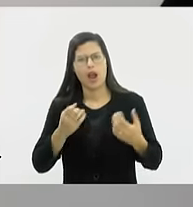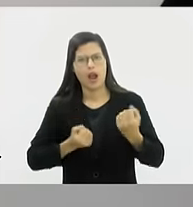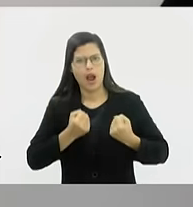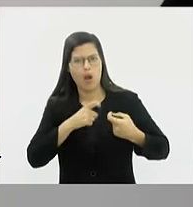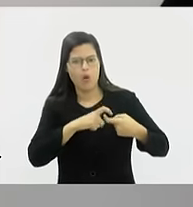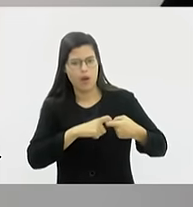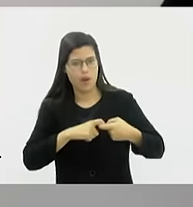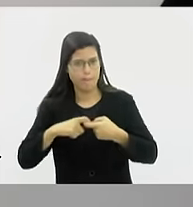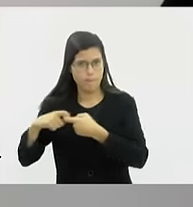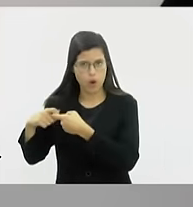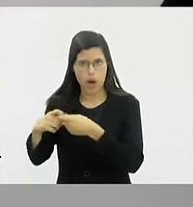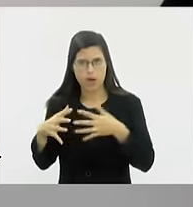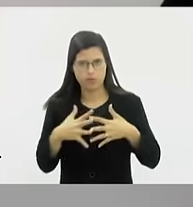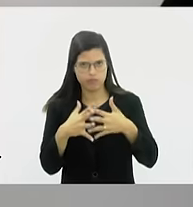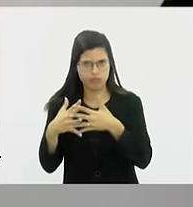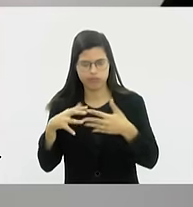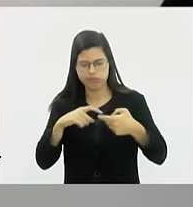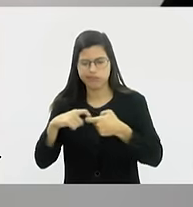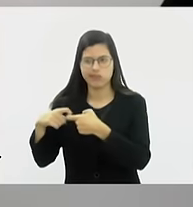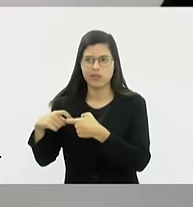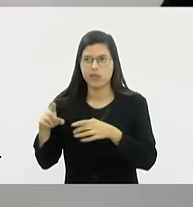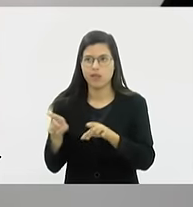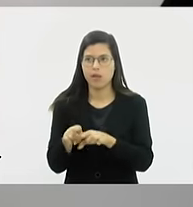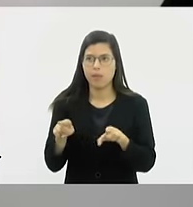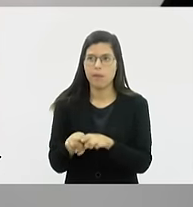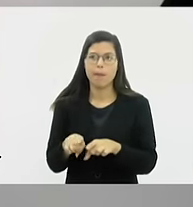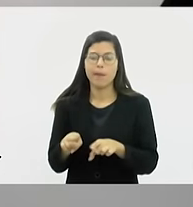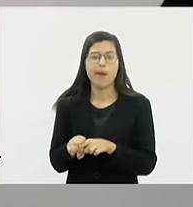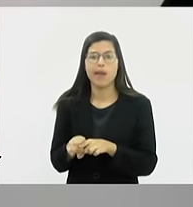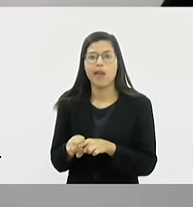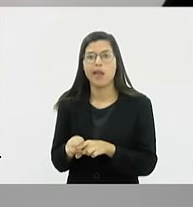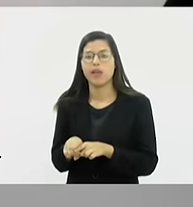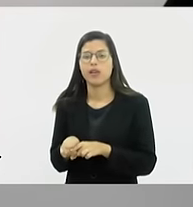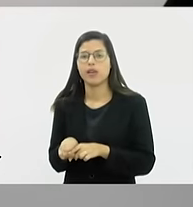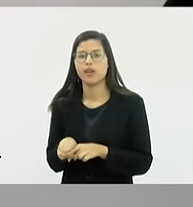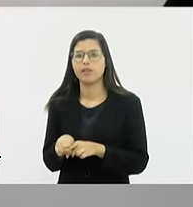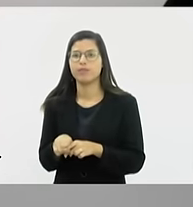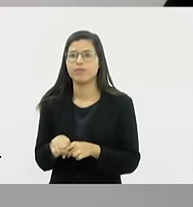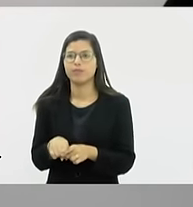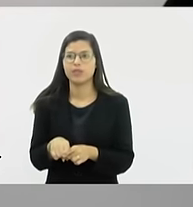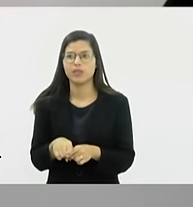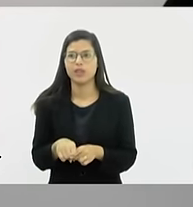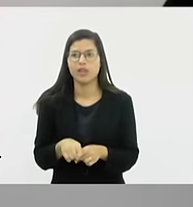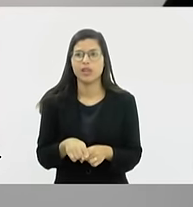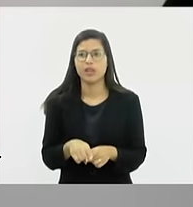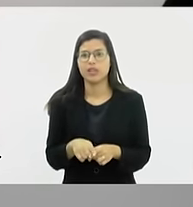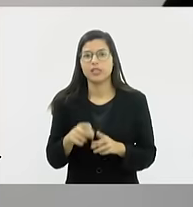também perdido dentro de uma situação que